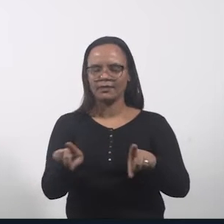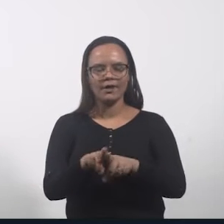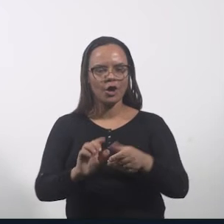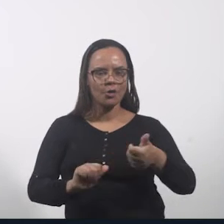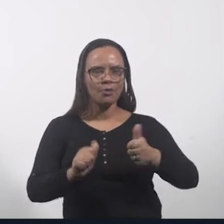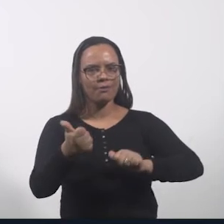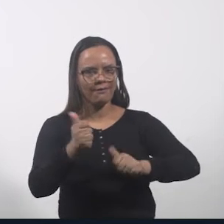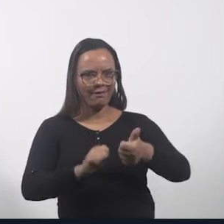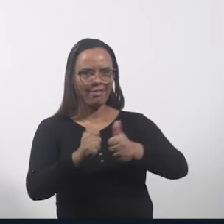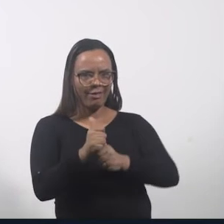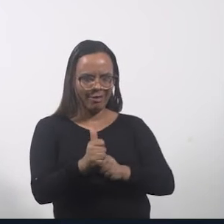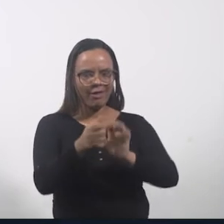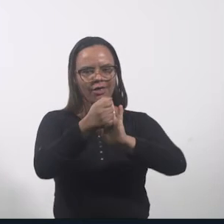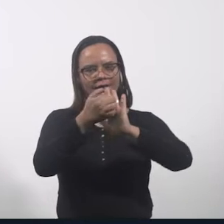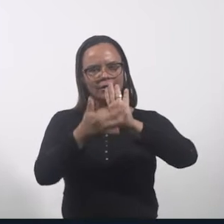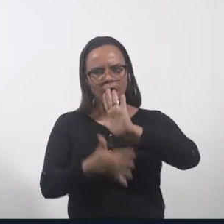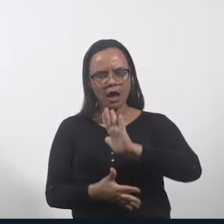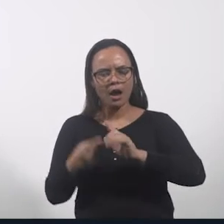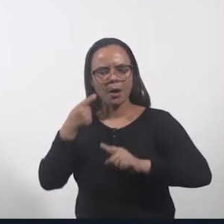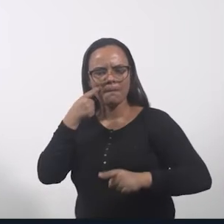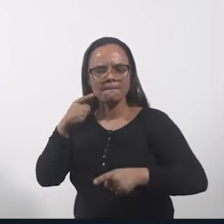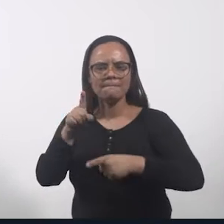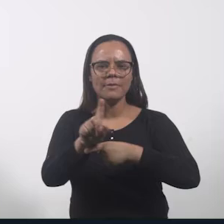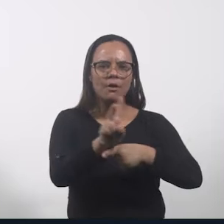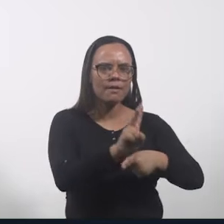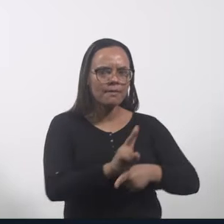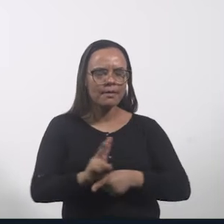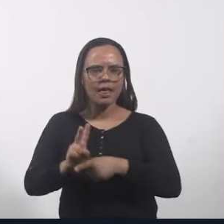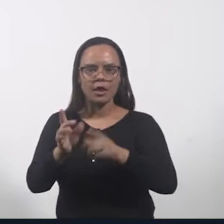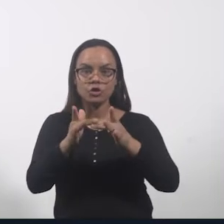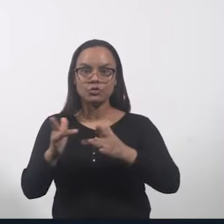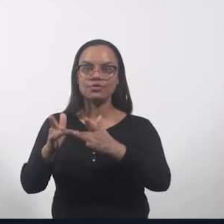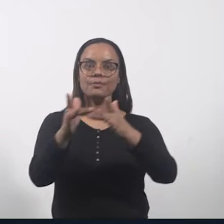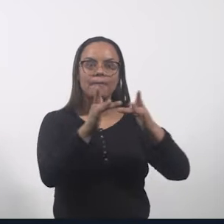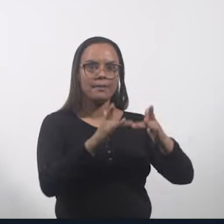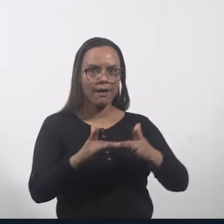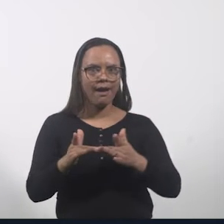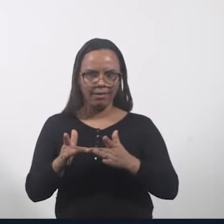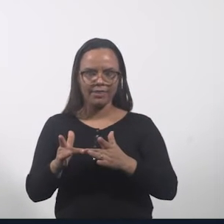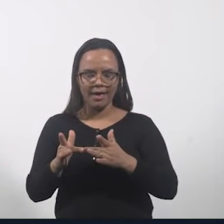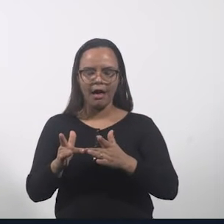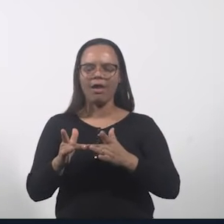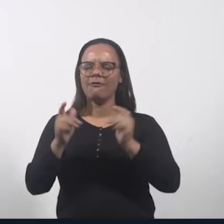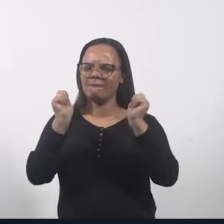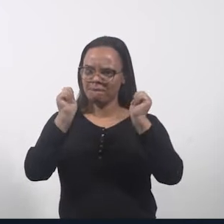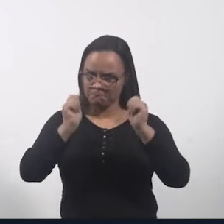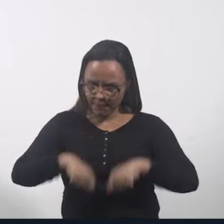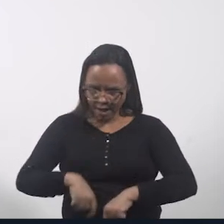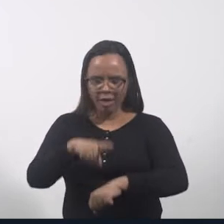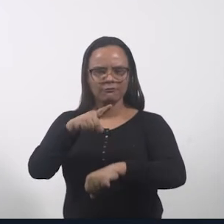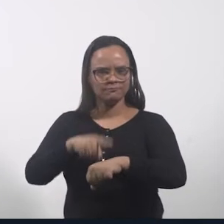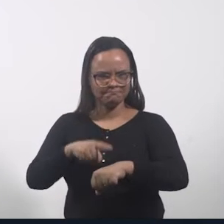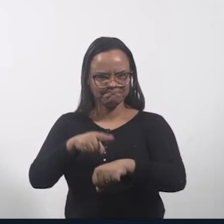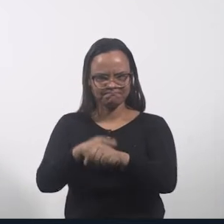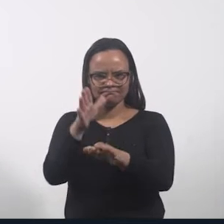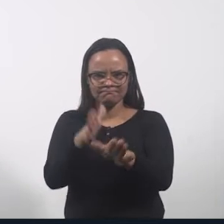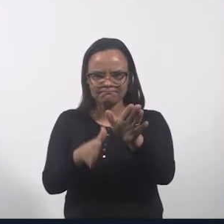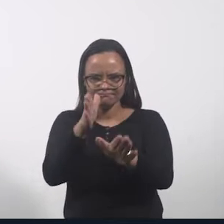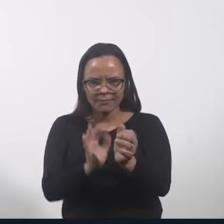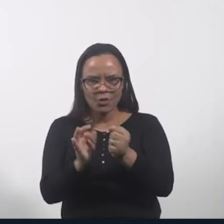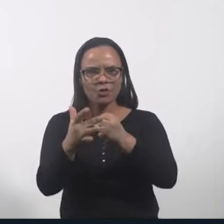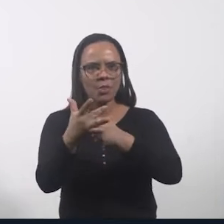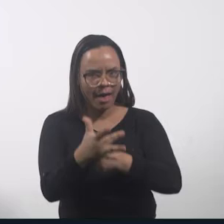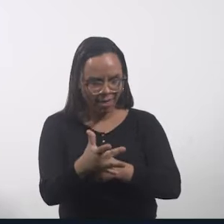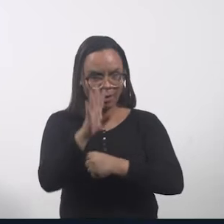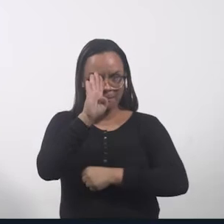Reavaliando, então, também a atividade de rastreamento e monitoramento de contatos, que é uma atividade essencial nesse momento da pandemia, e ela deve